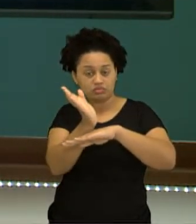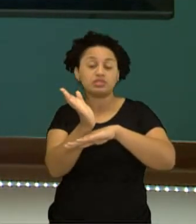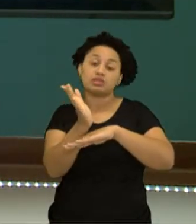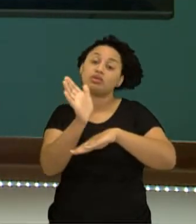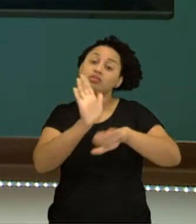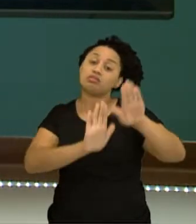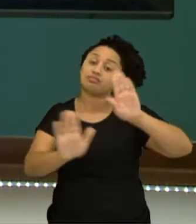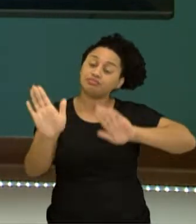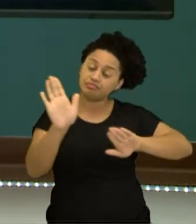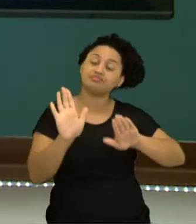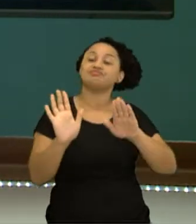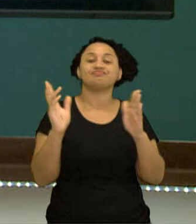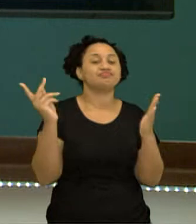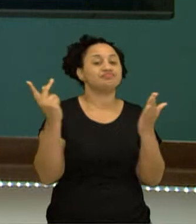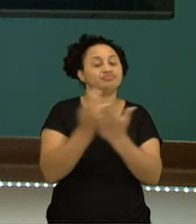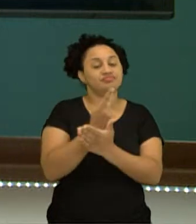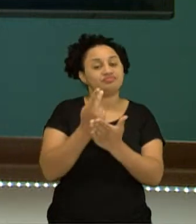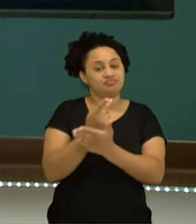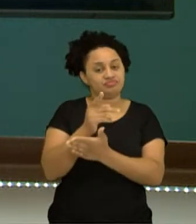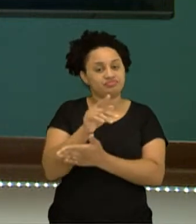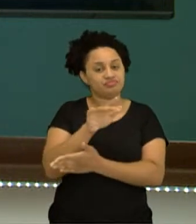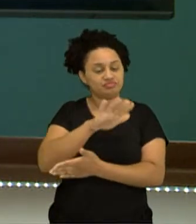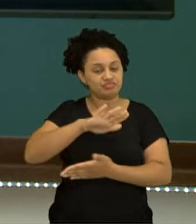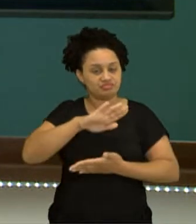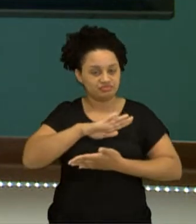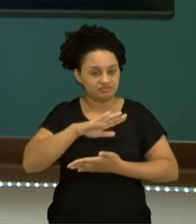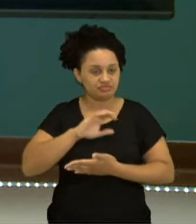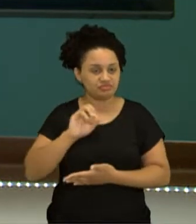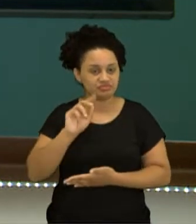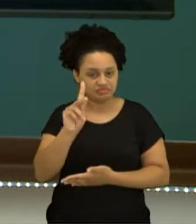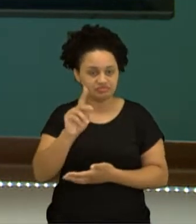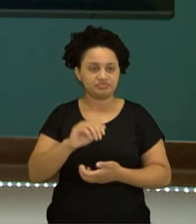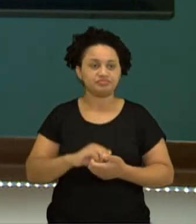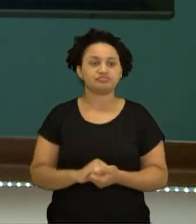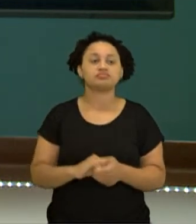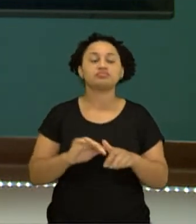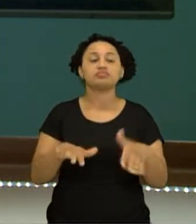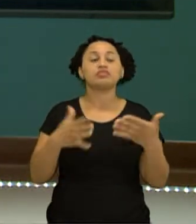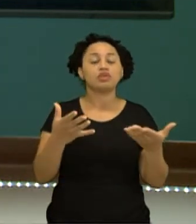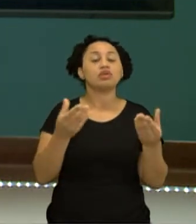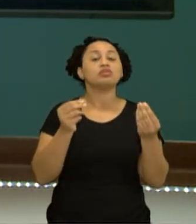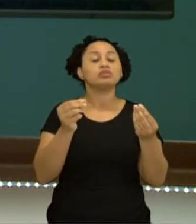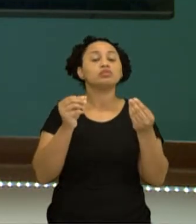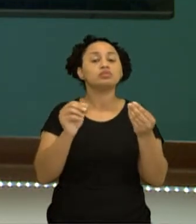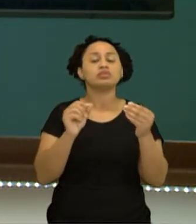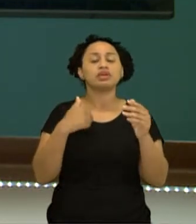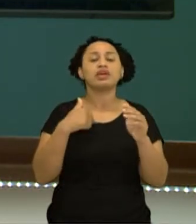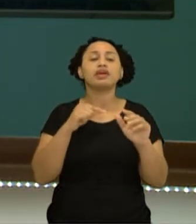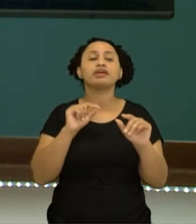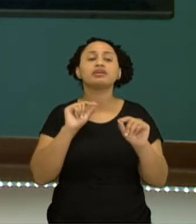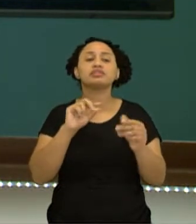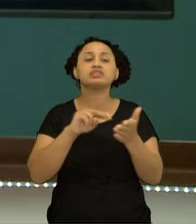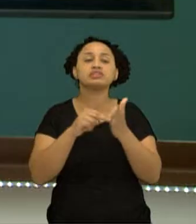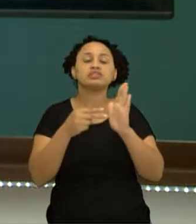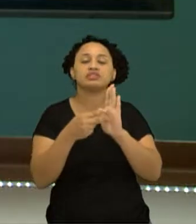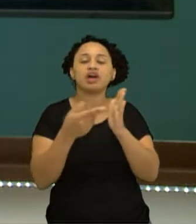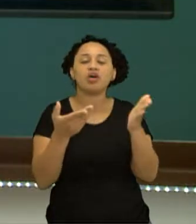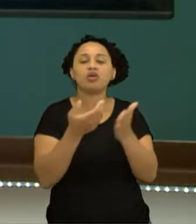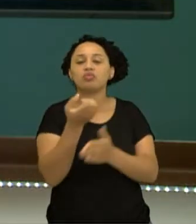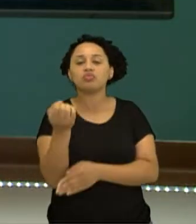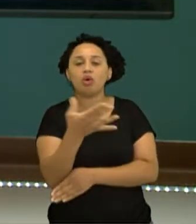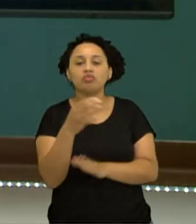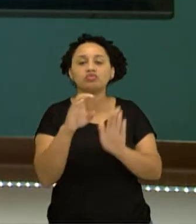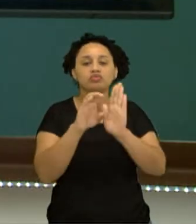cuidado para não errar esse tipo de situação. Tranquilo, gente? Então, vamos lá. Vamos conceituar esse novo